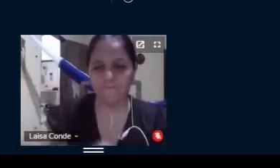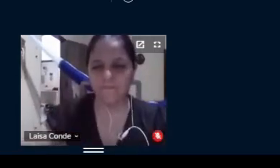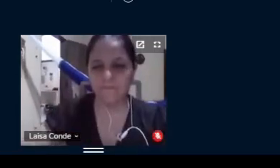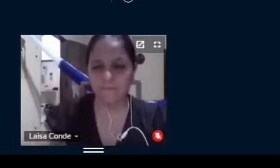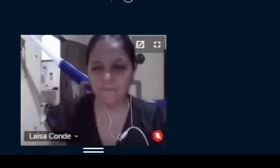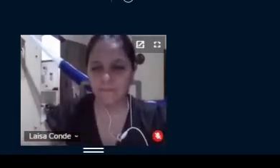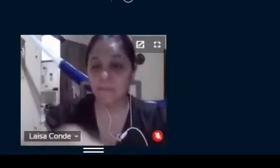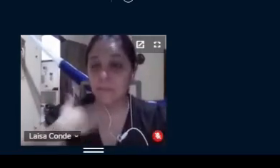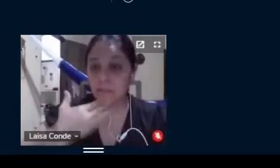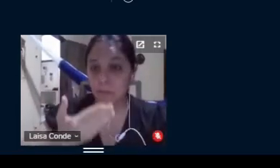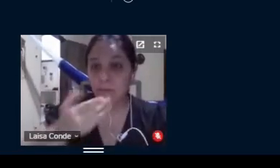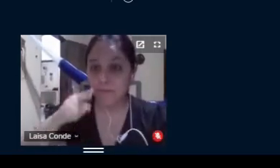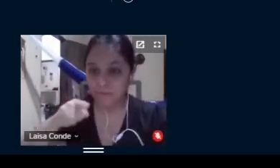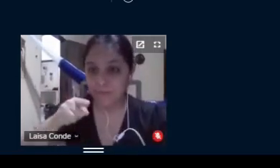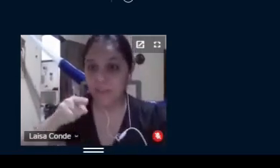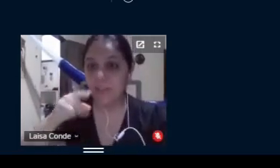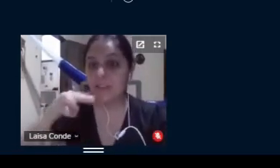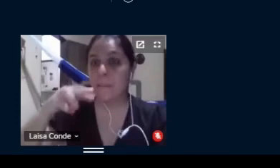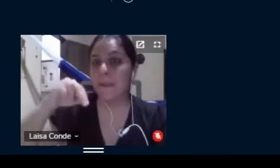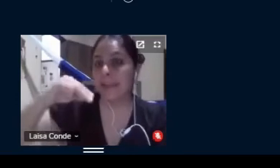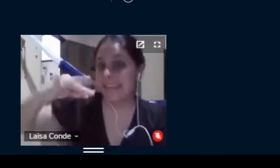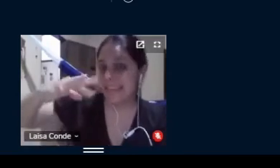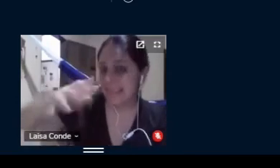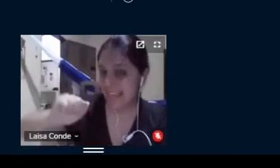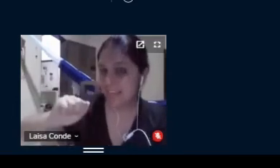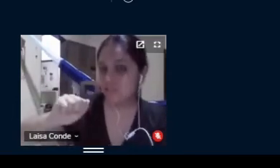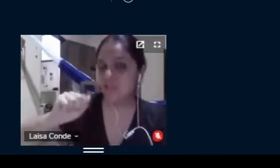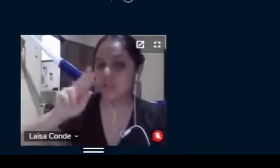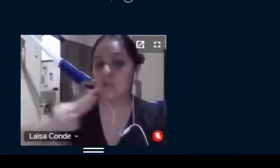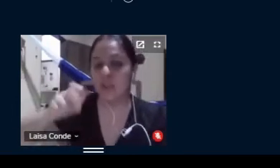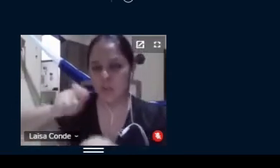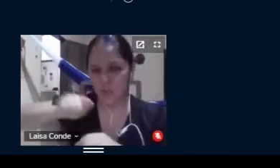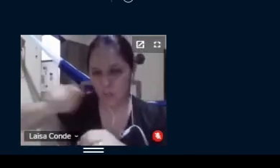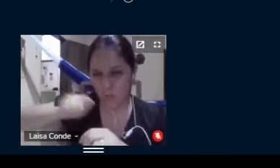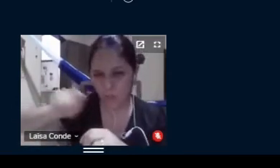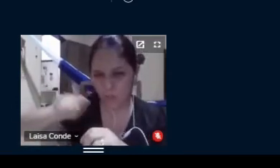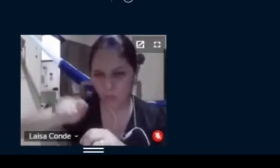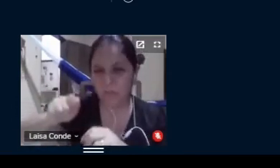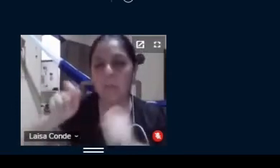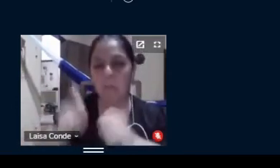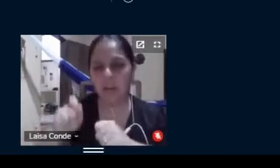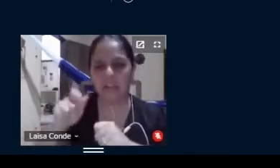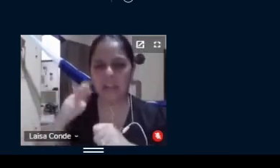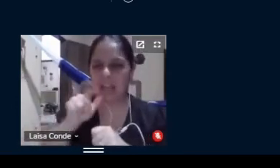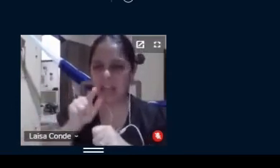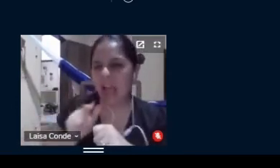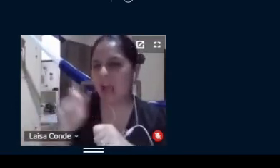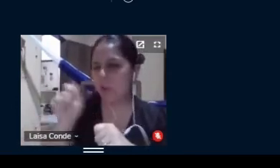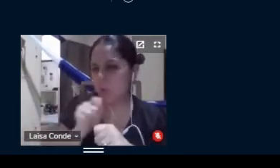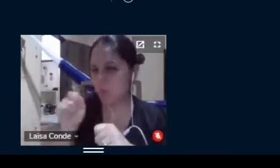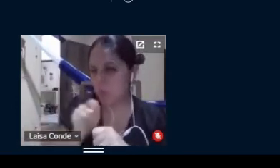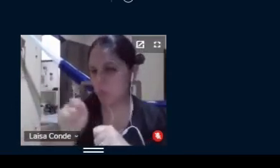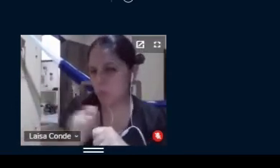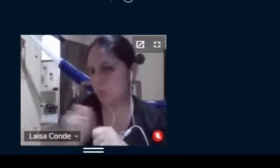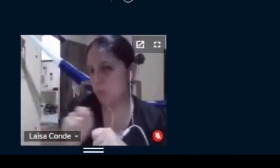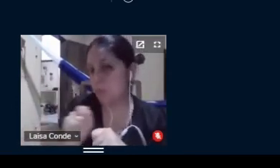E aí essa partícula magnética que ele tá colocando agora é em spray. Então a gente já viu que pode ser líquido, pode ser spray e pode